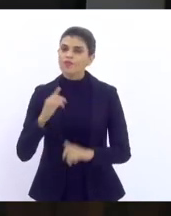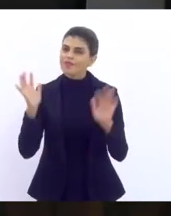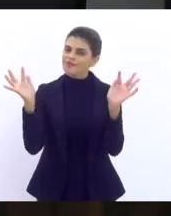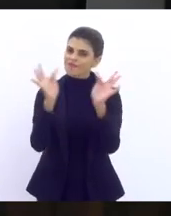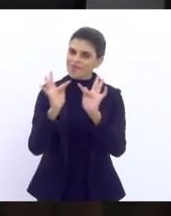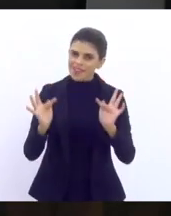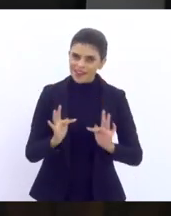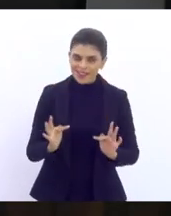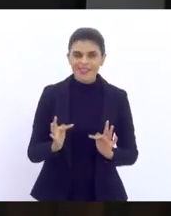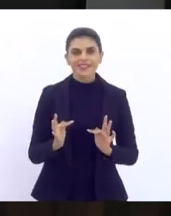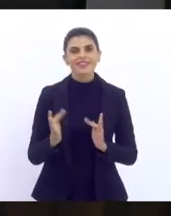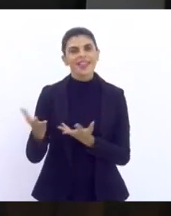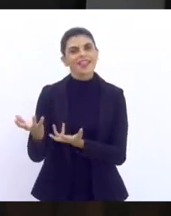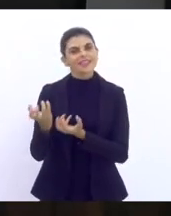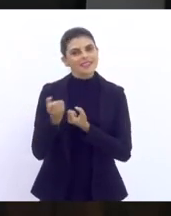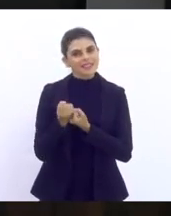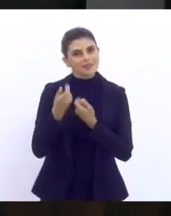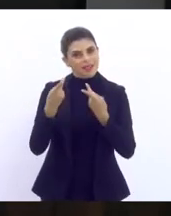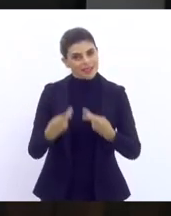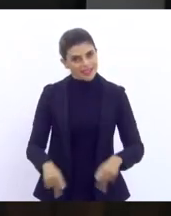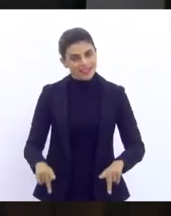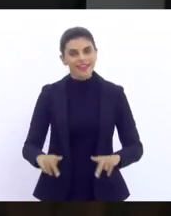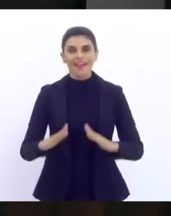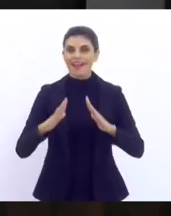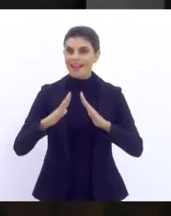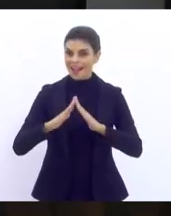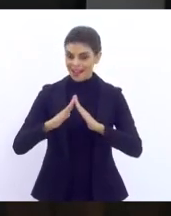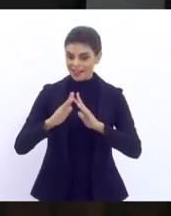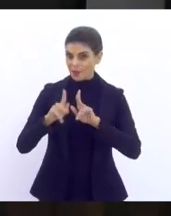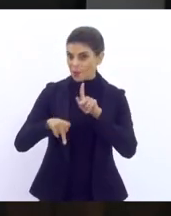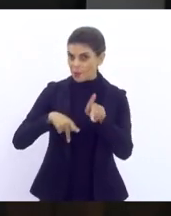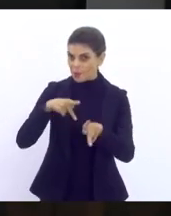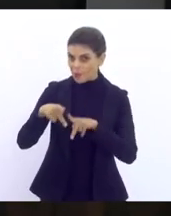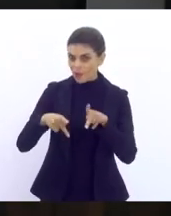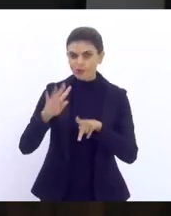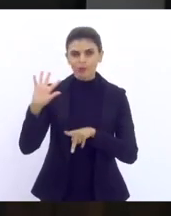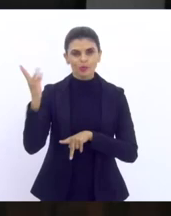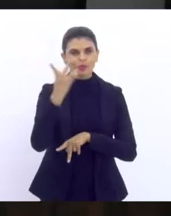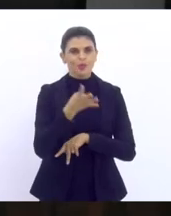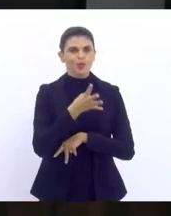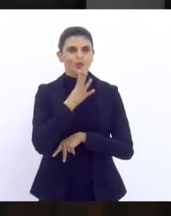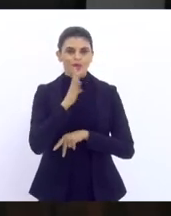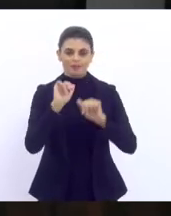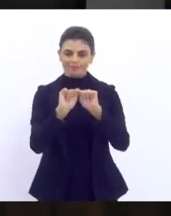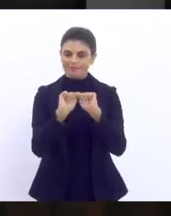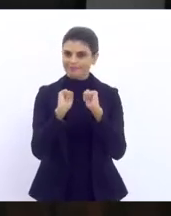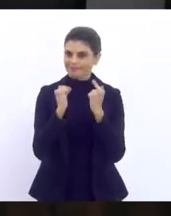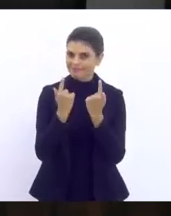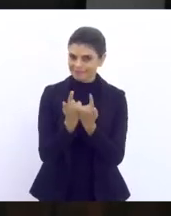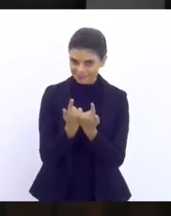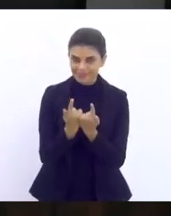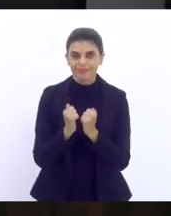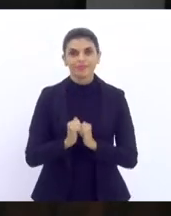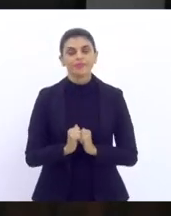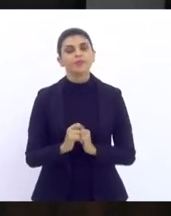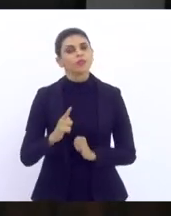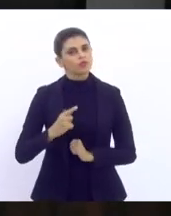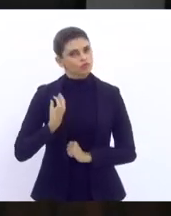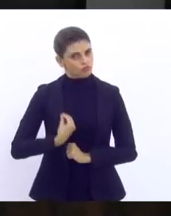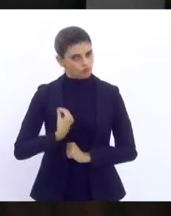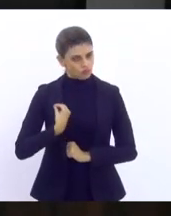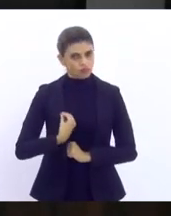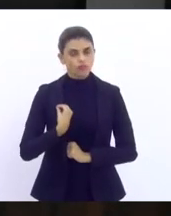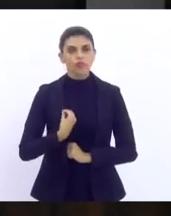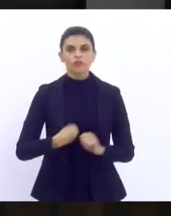vocês na Casa do Povo, conhecida como ALERJ, Assembleia Legislativa do Estado do Rio de Janeiro. Nós temos